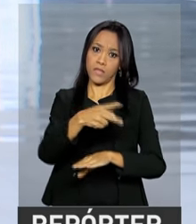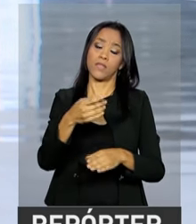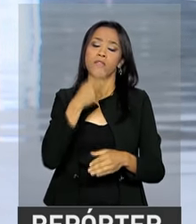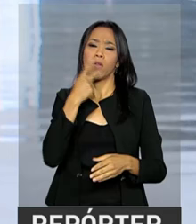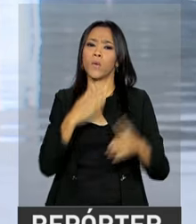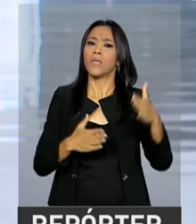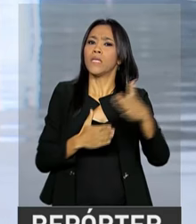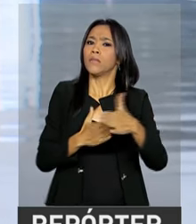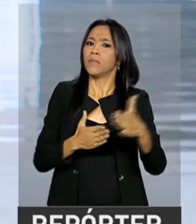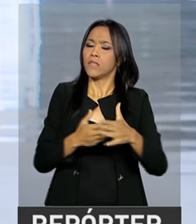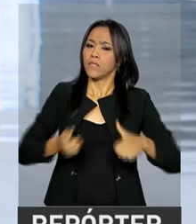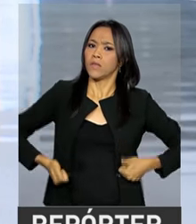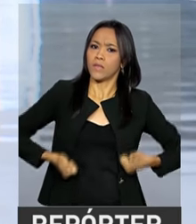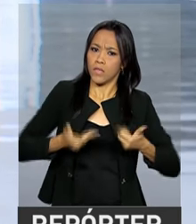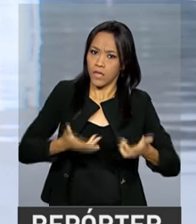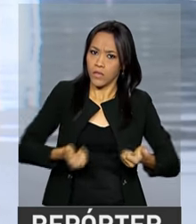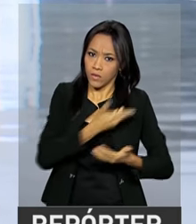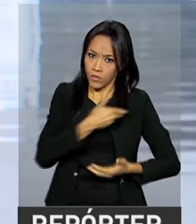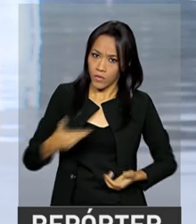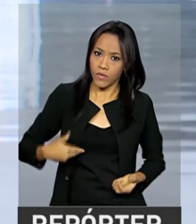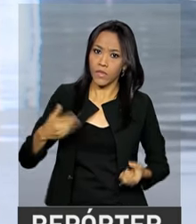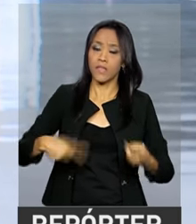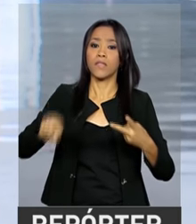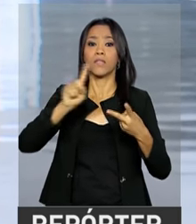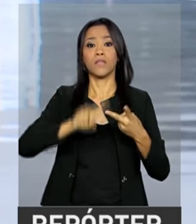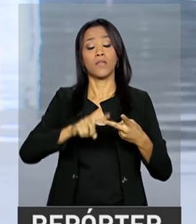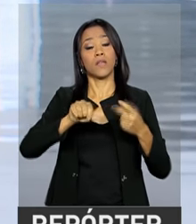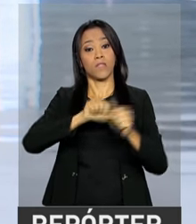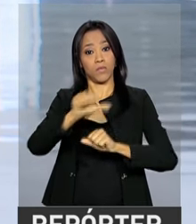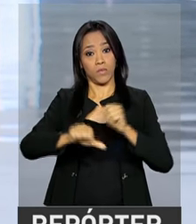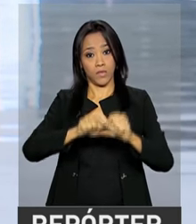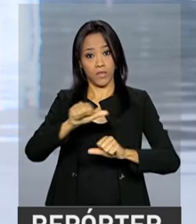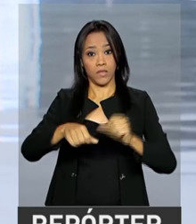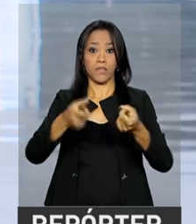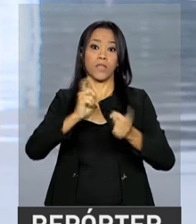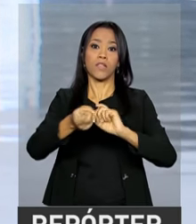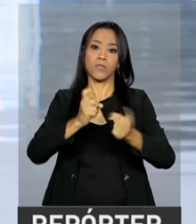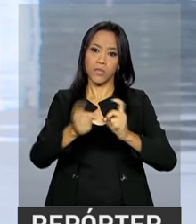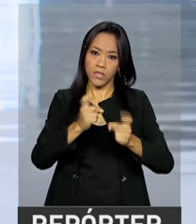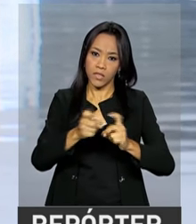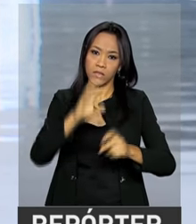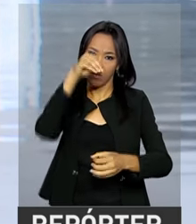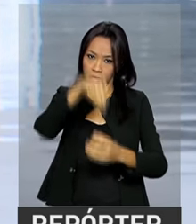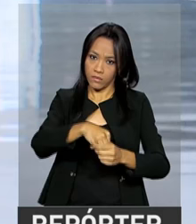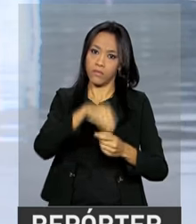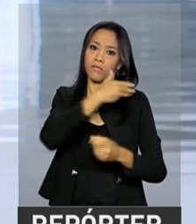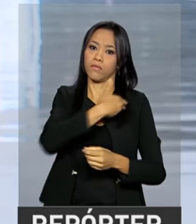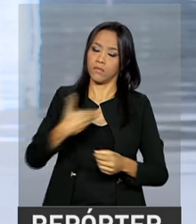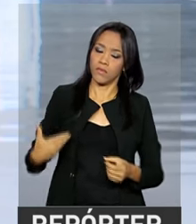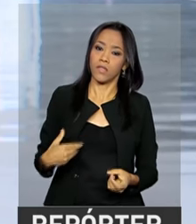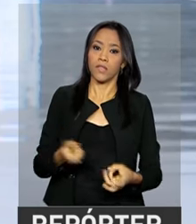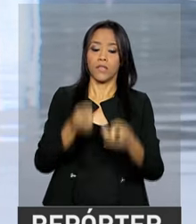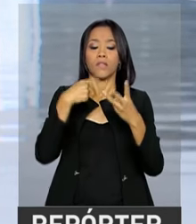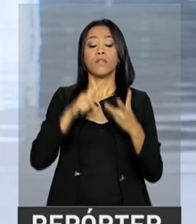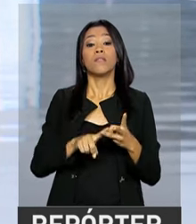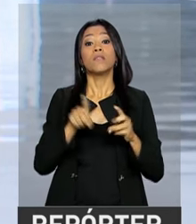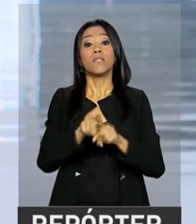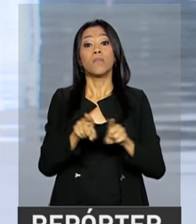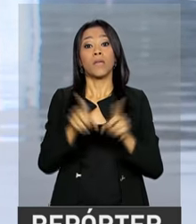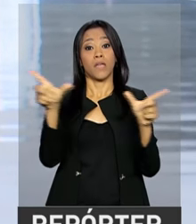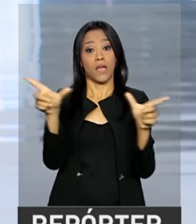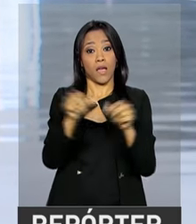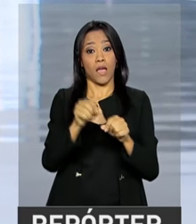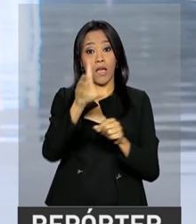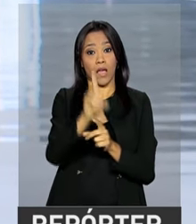como limite para os gastos públicos, as mudanças na administração das empresas governamentais e a desvinculação de receitas da